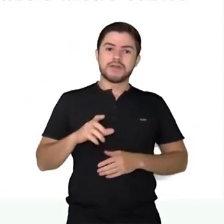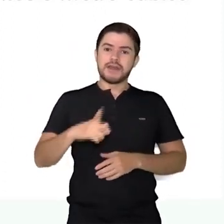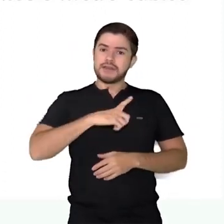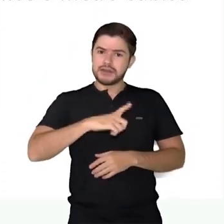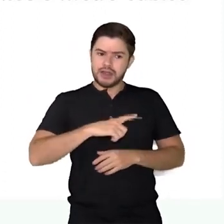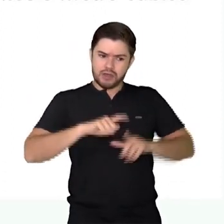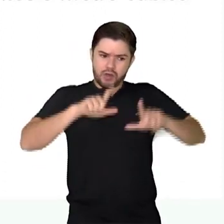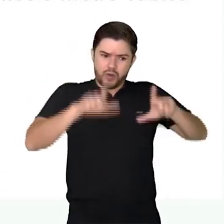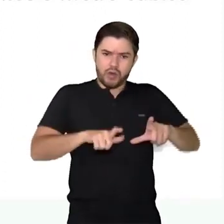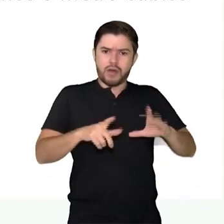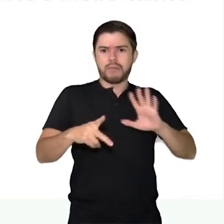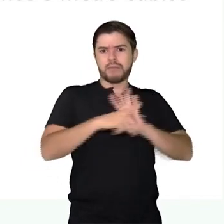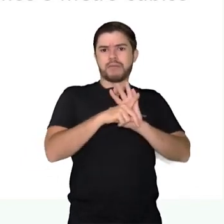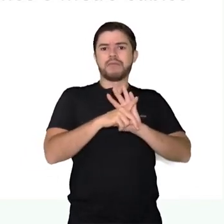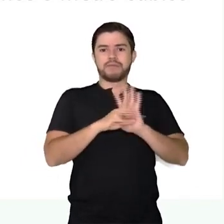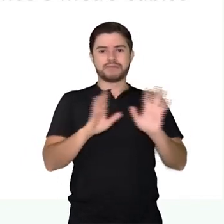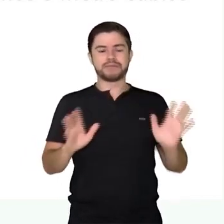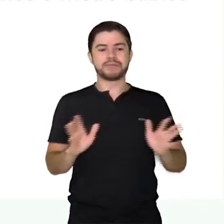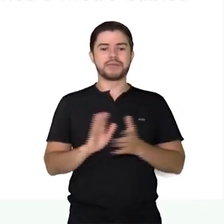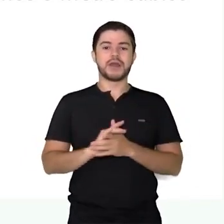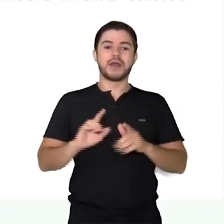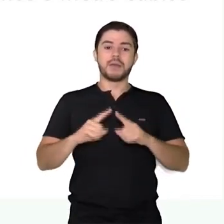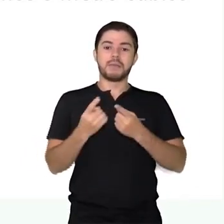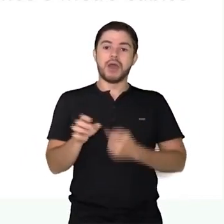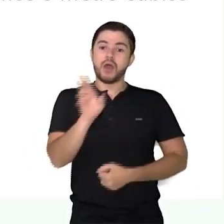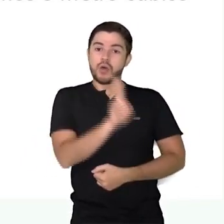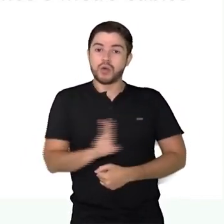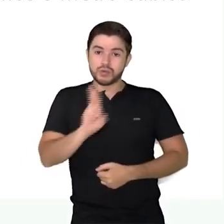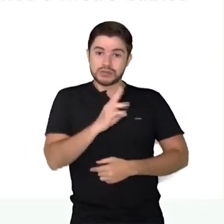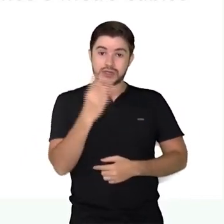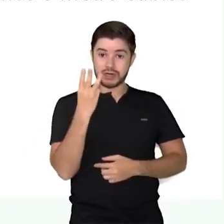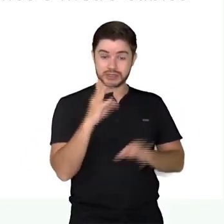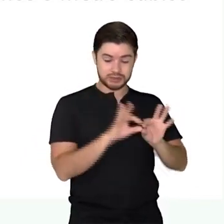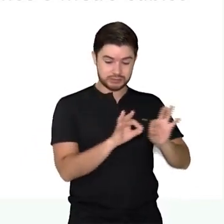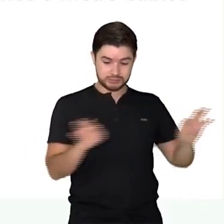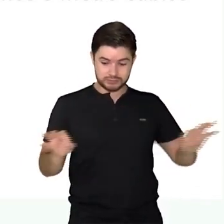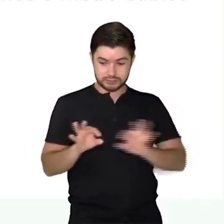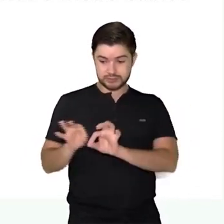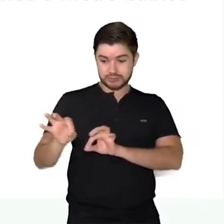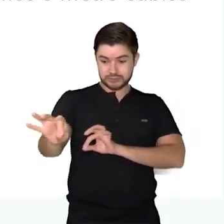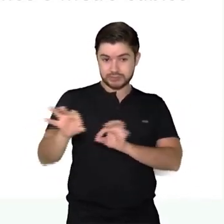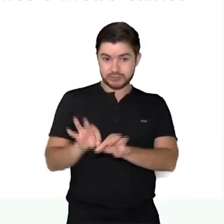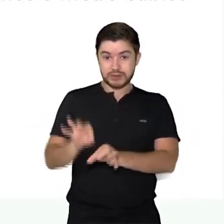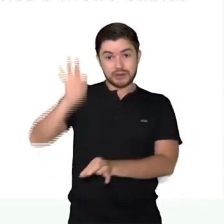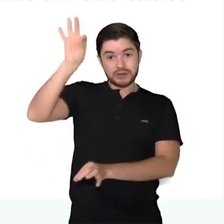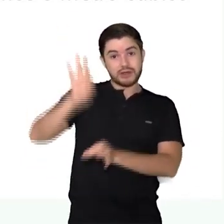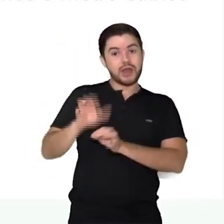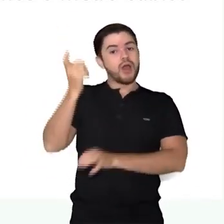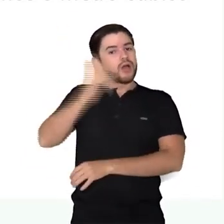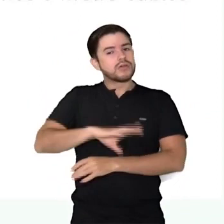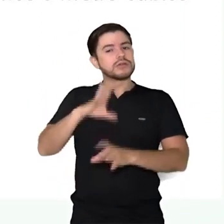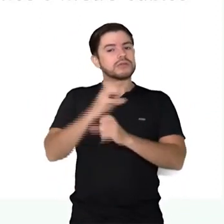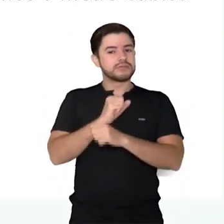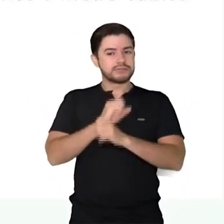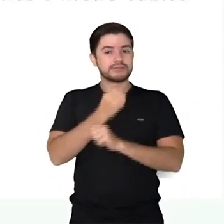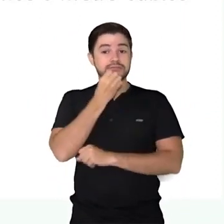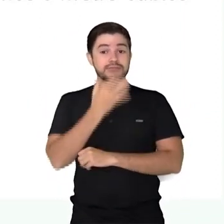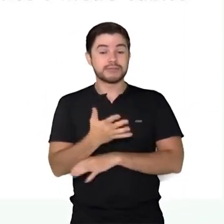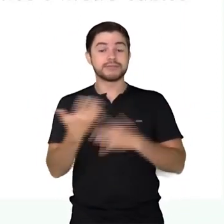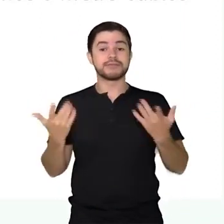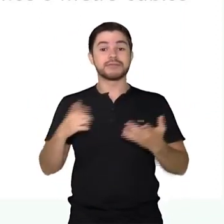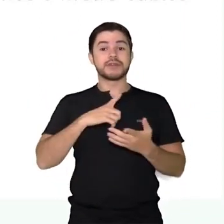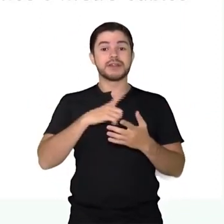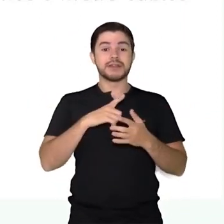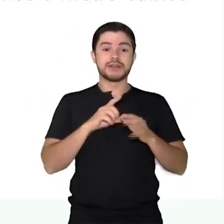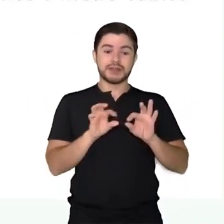tá? E utilizando as 3 dimensões, a gente consegue chegar justamente no volume. Por isso que temos